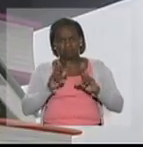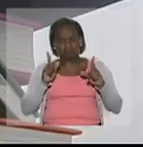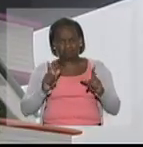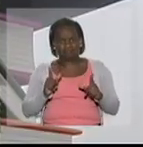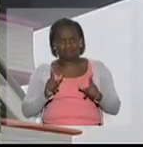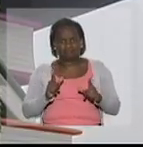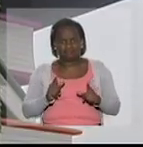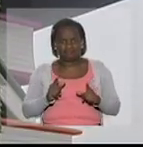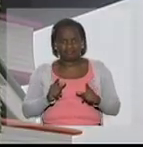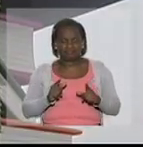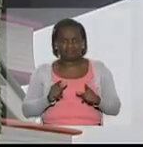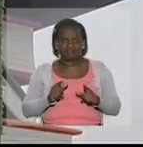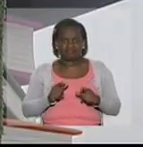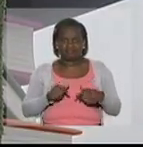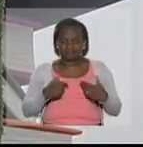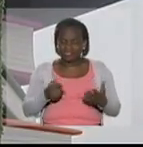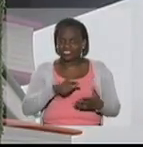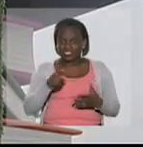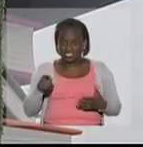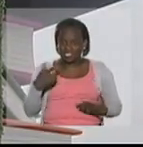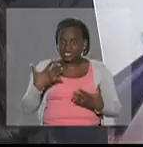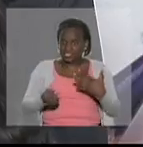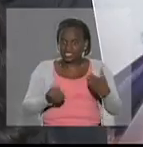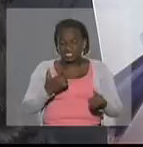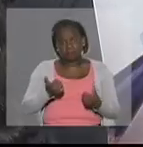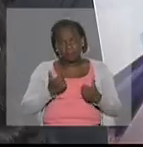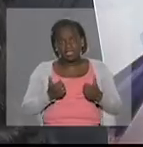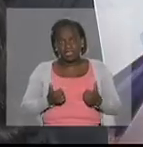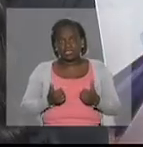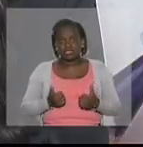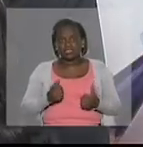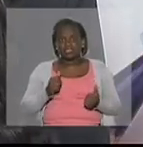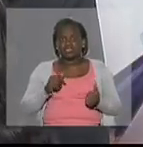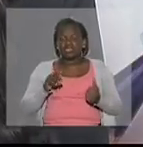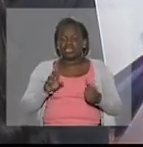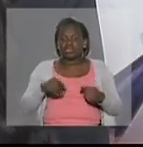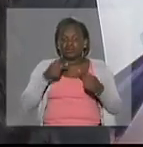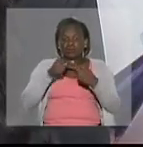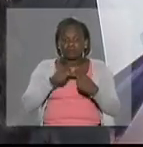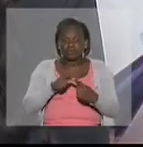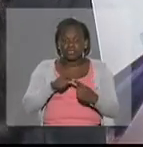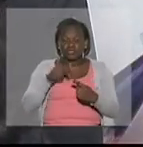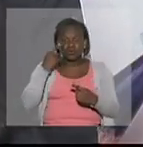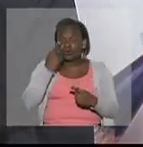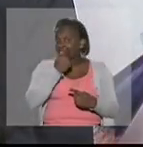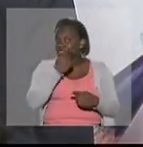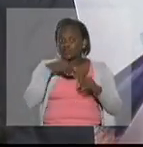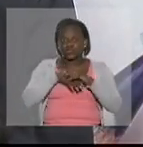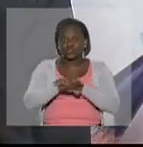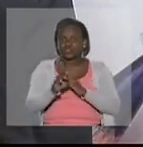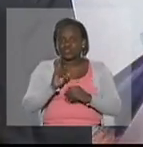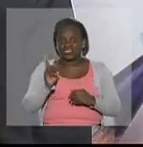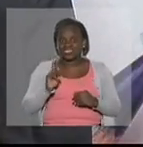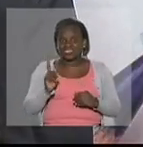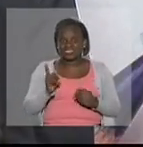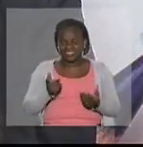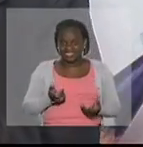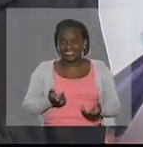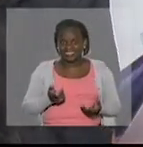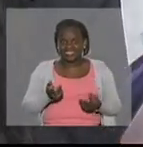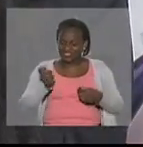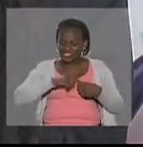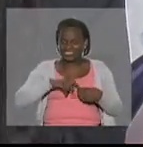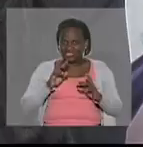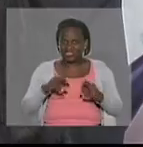né Eh então a receptividade é boa é a coisa do do Olhar desacostumado voltar ao olhar